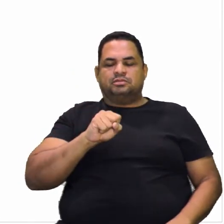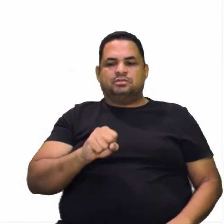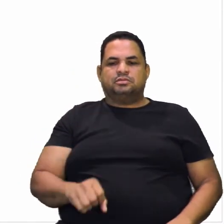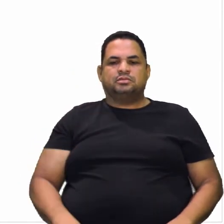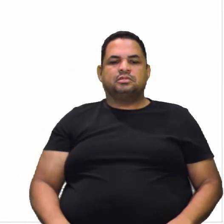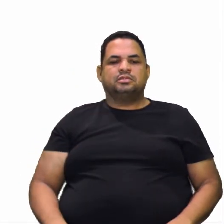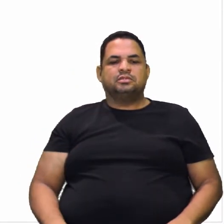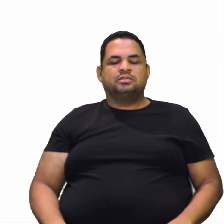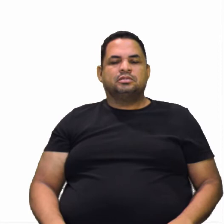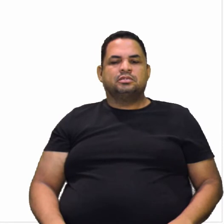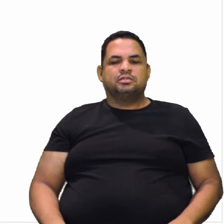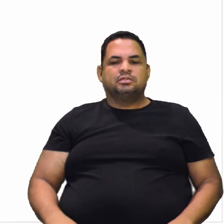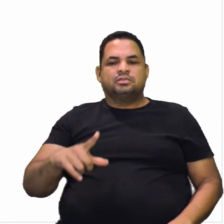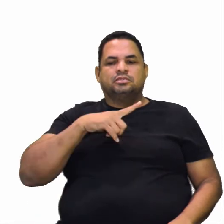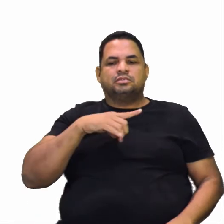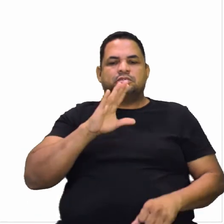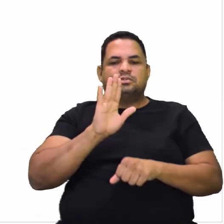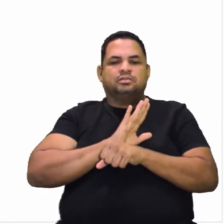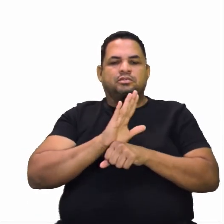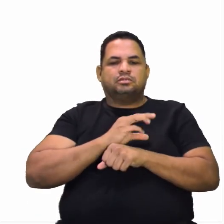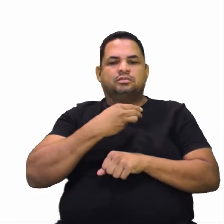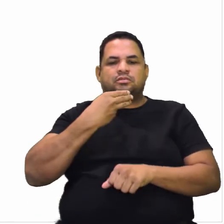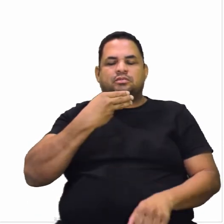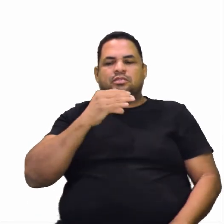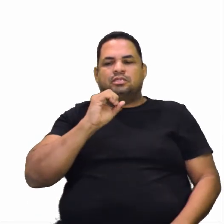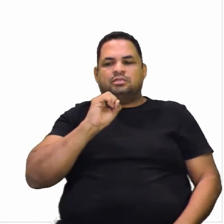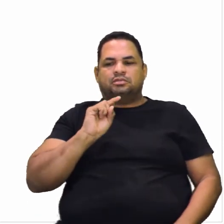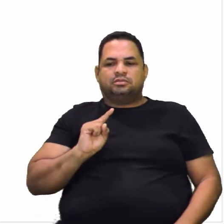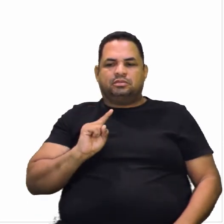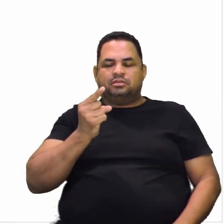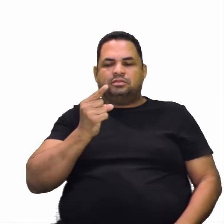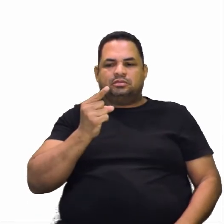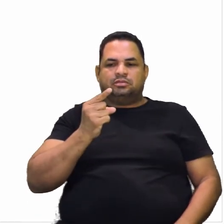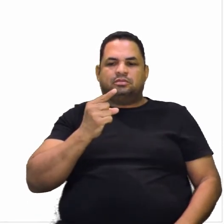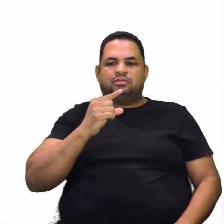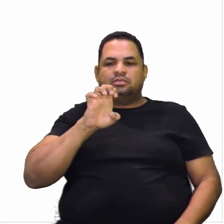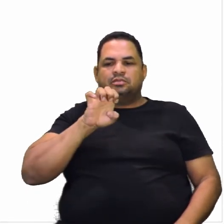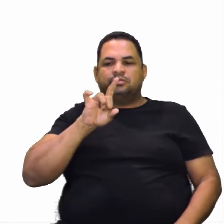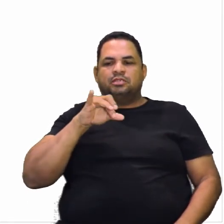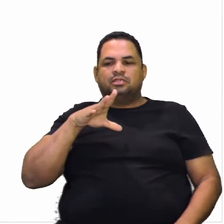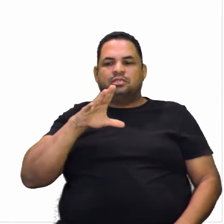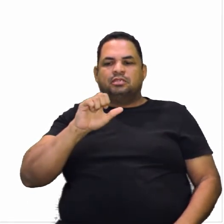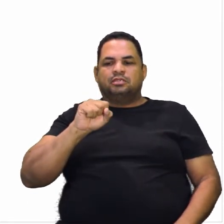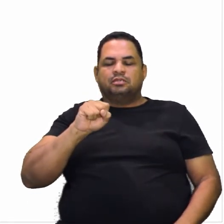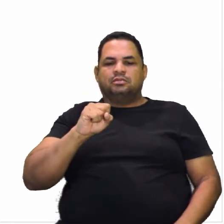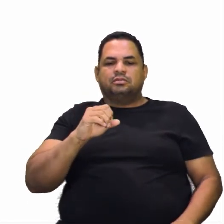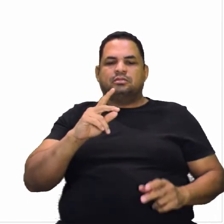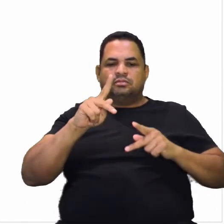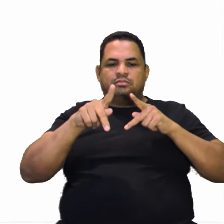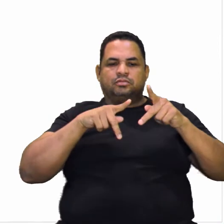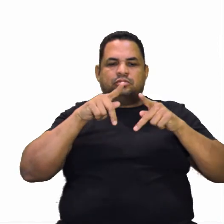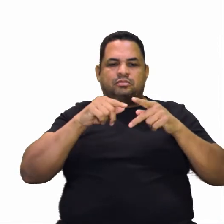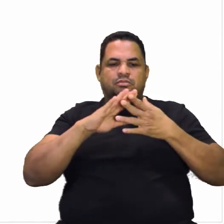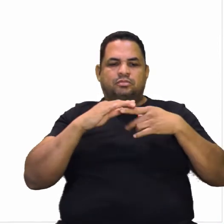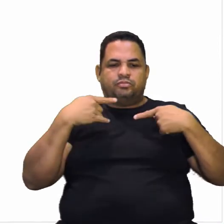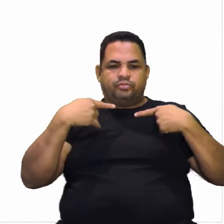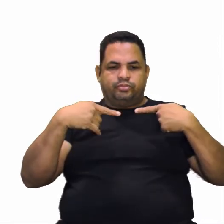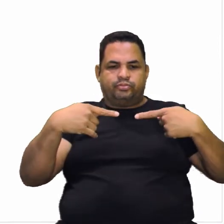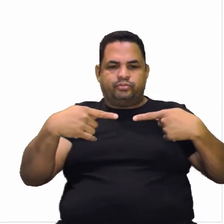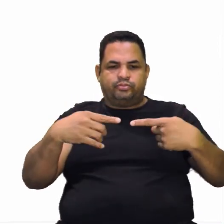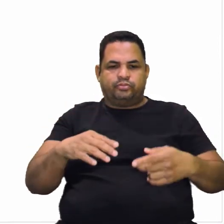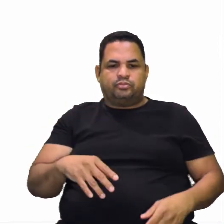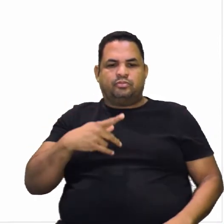Tanto é que tem um filme aqui chamado Os 300 de Esparta, que retrata um pouco dessa batalha com os